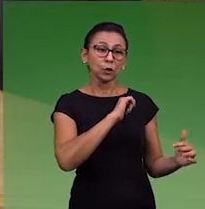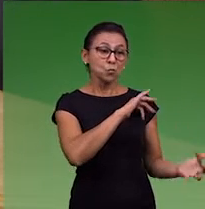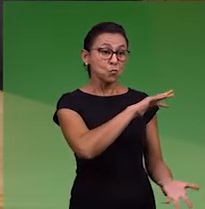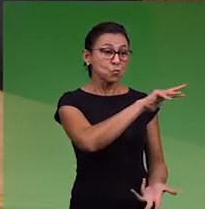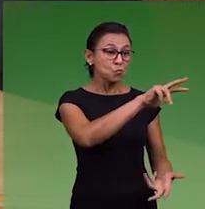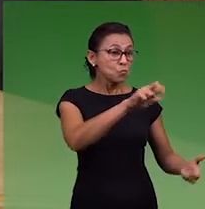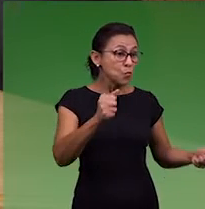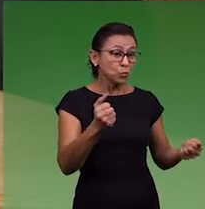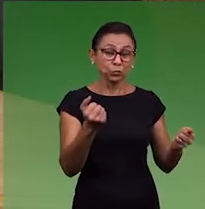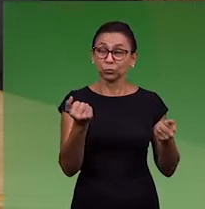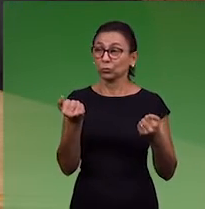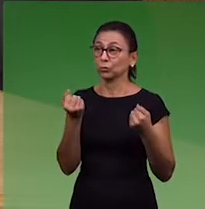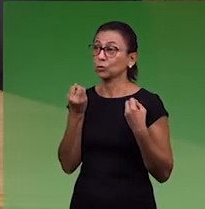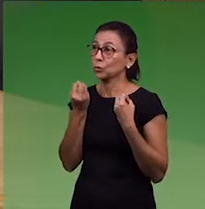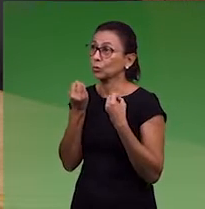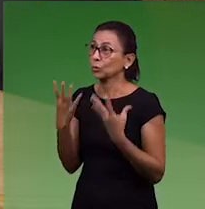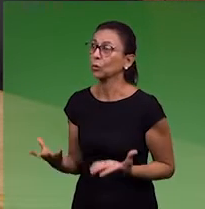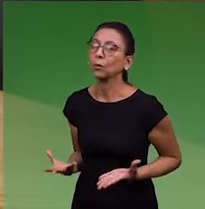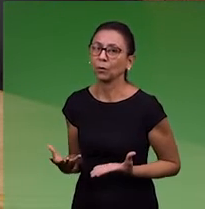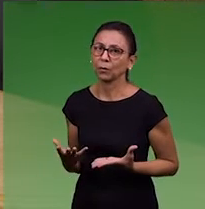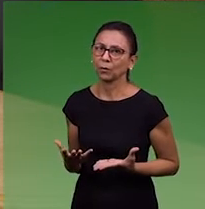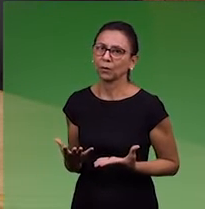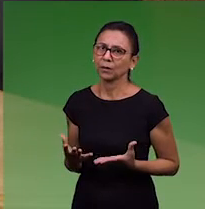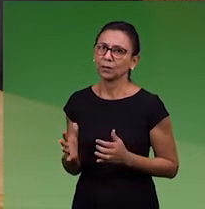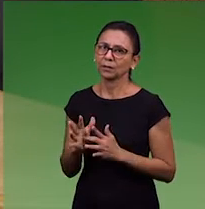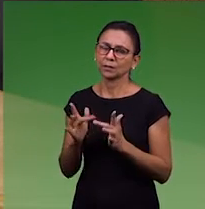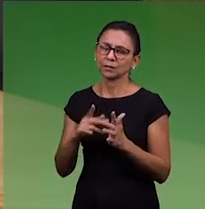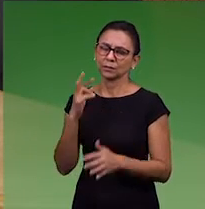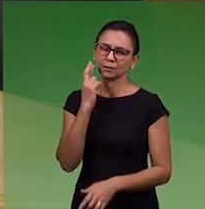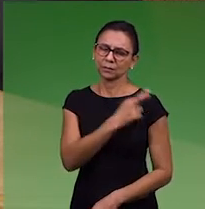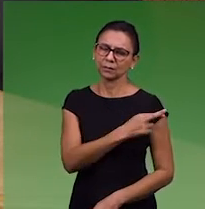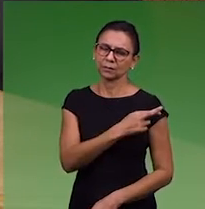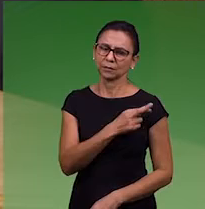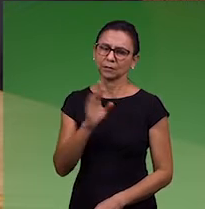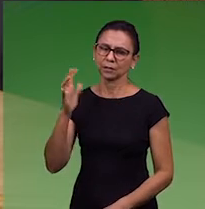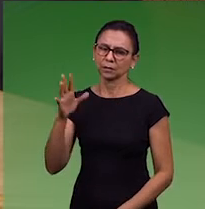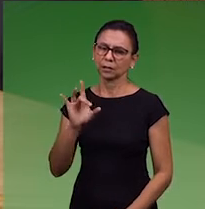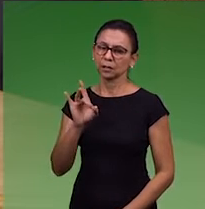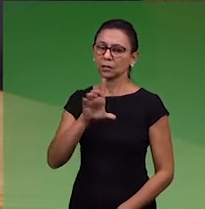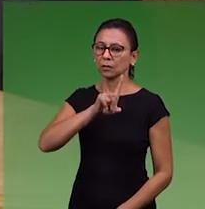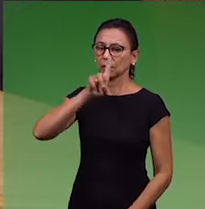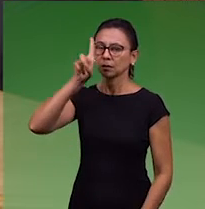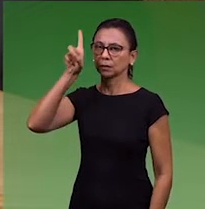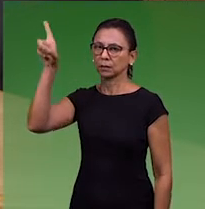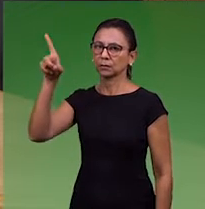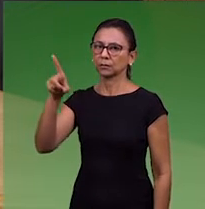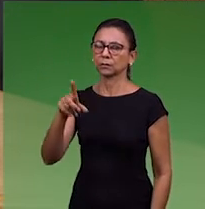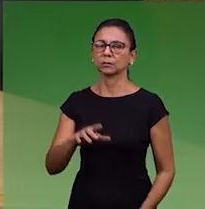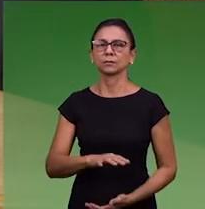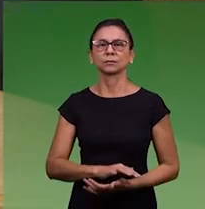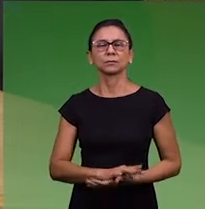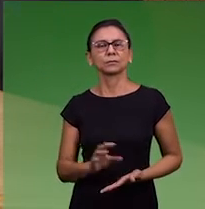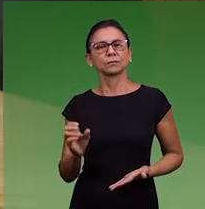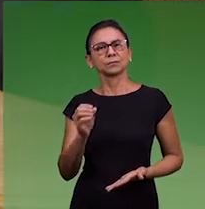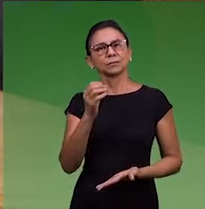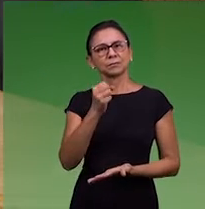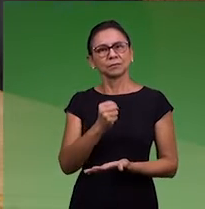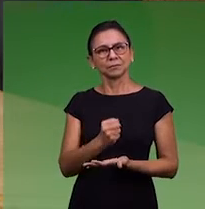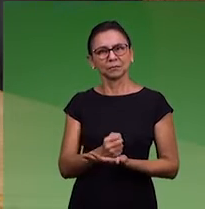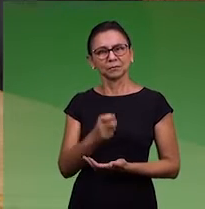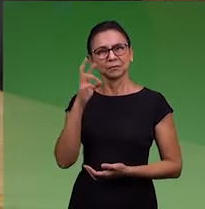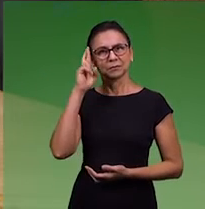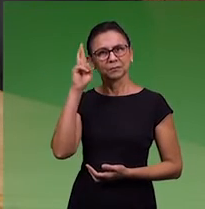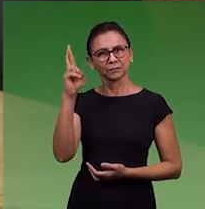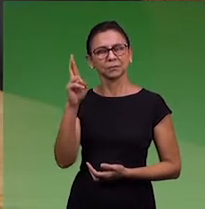olha, adoração é a Deus. Então você vê no Novo Testamento o Senhor Jesus mostrando que